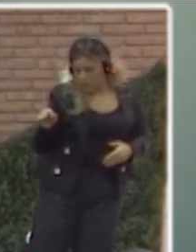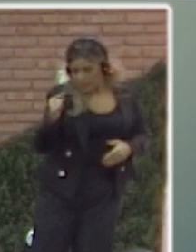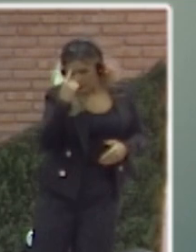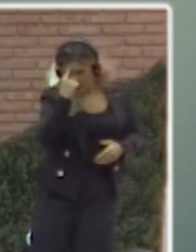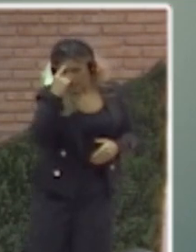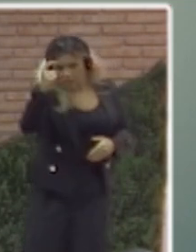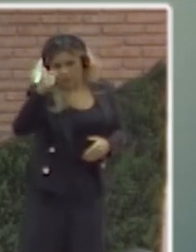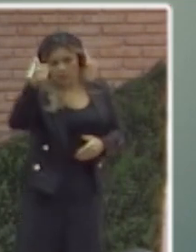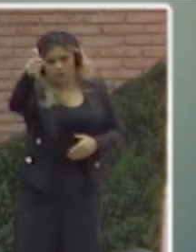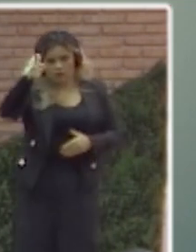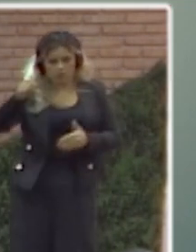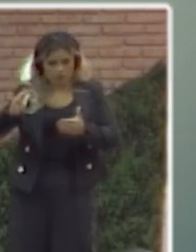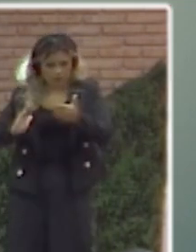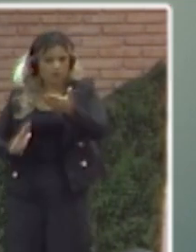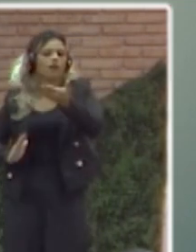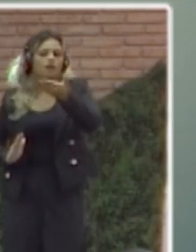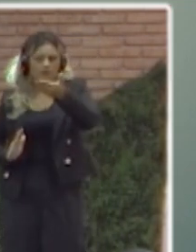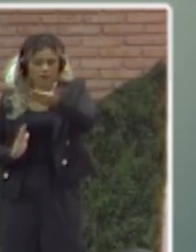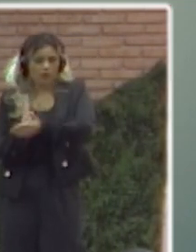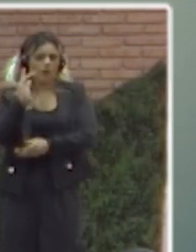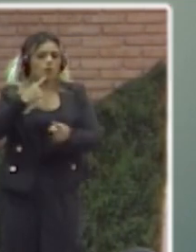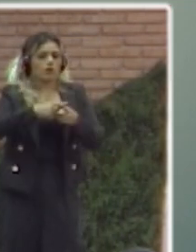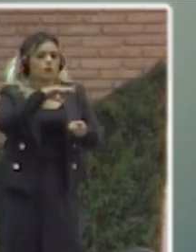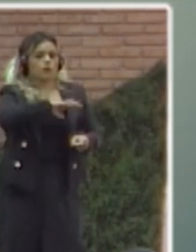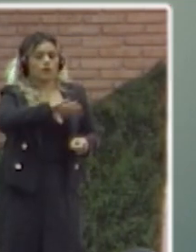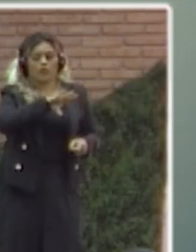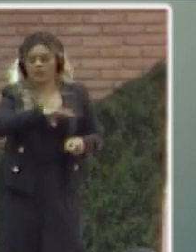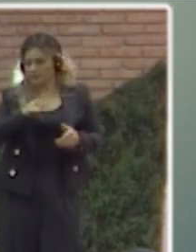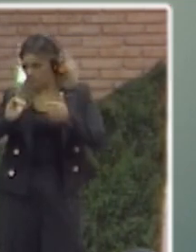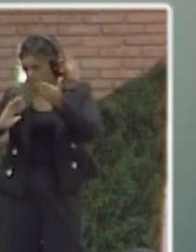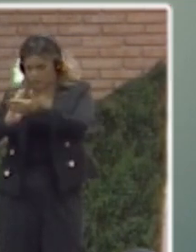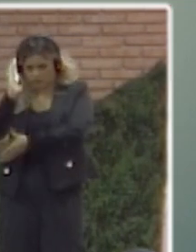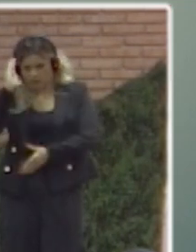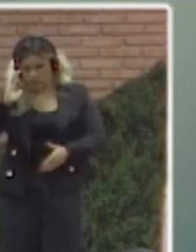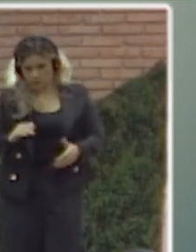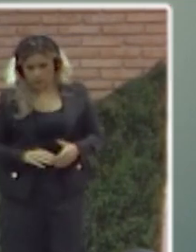solução ela é viável por causa disso ou daquilo.